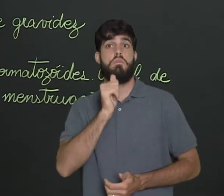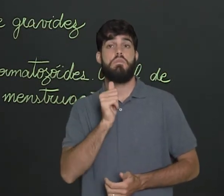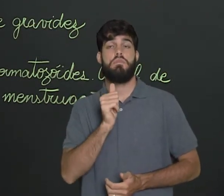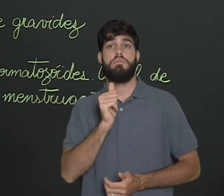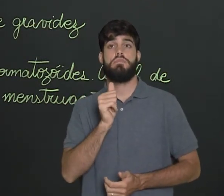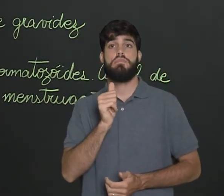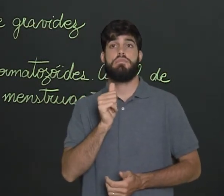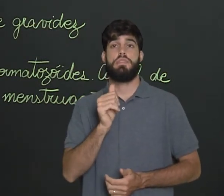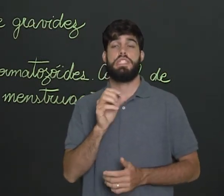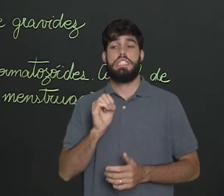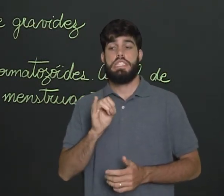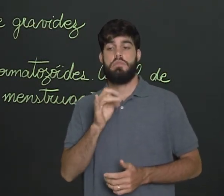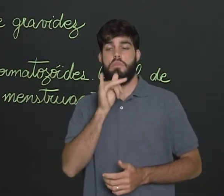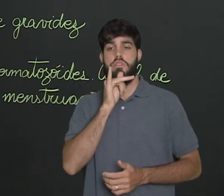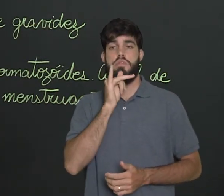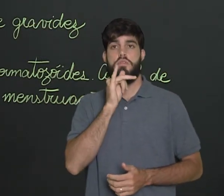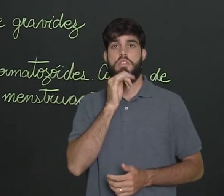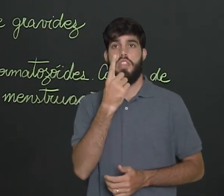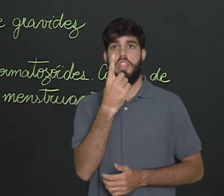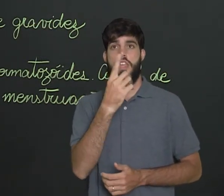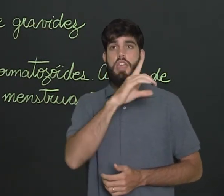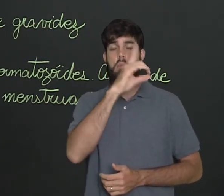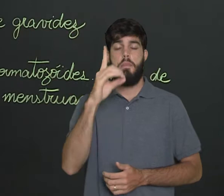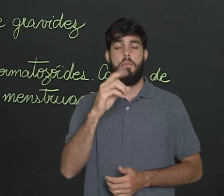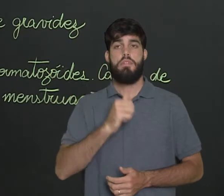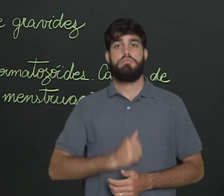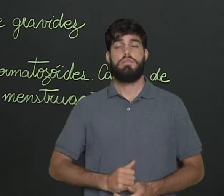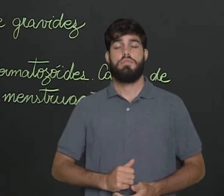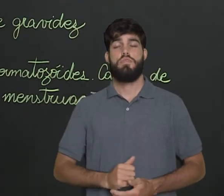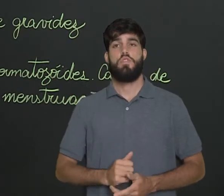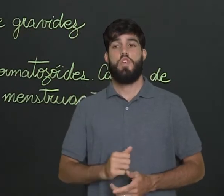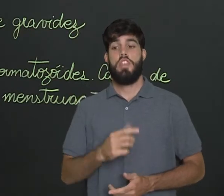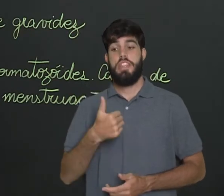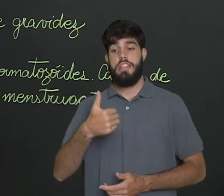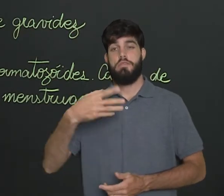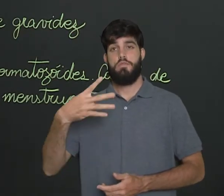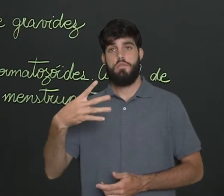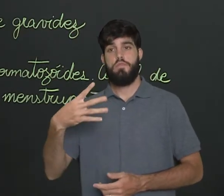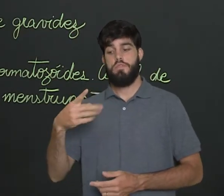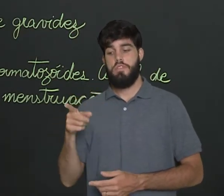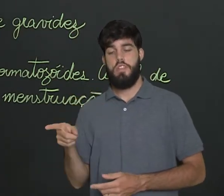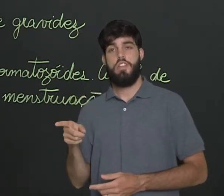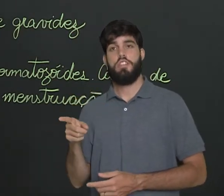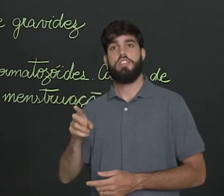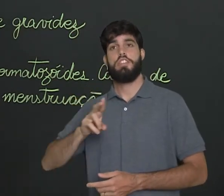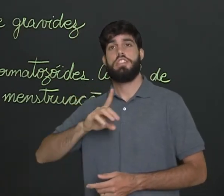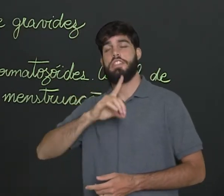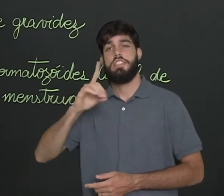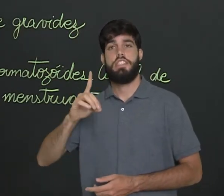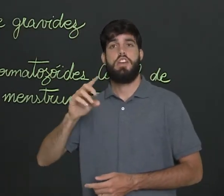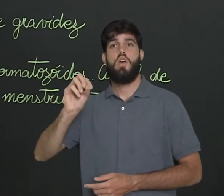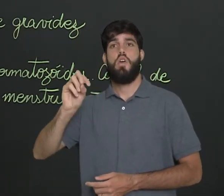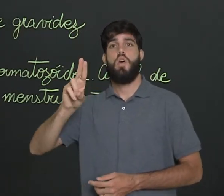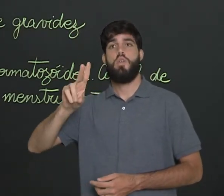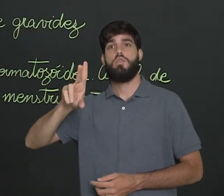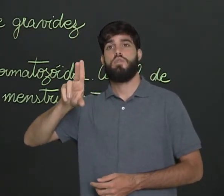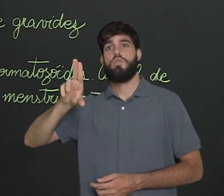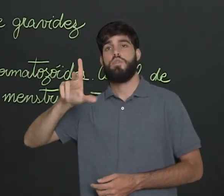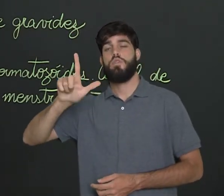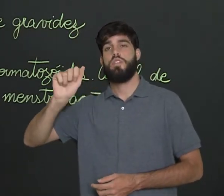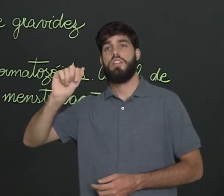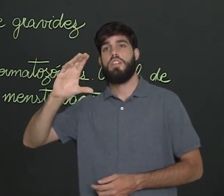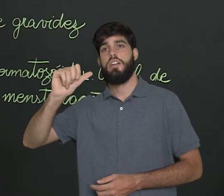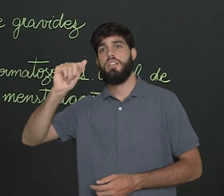Se a mulher, se a menina, se ela menstruou no dia 1 do mês, no 14º dia, é chamado o dia